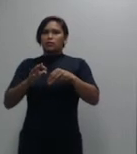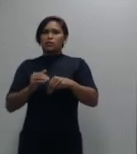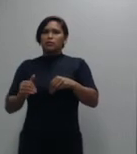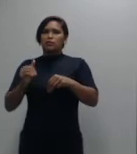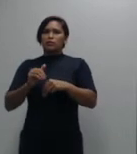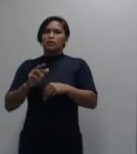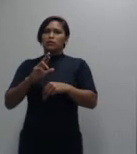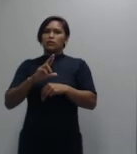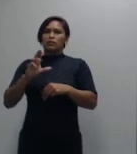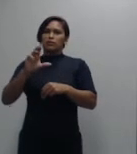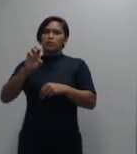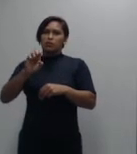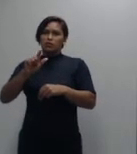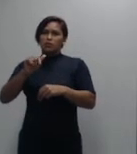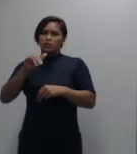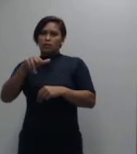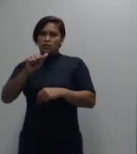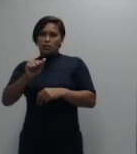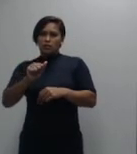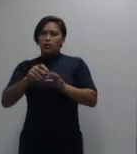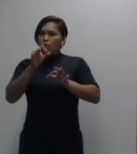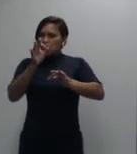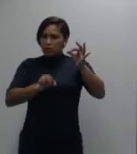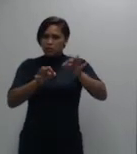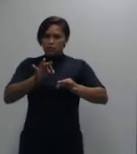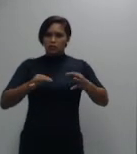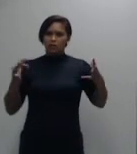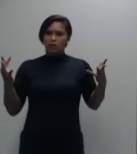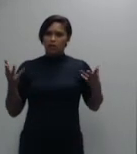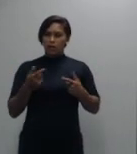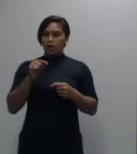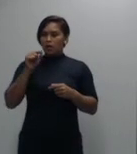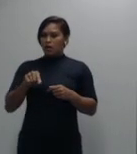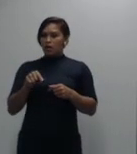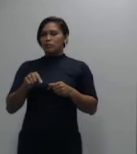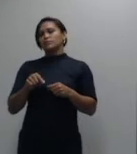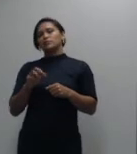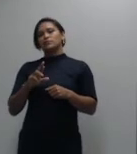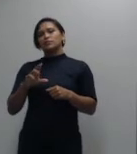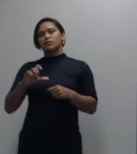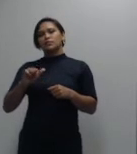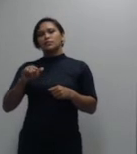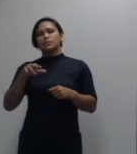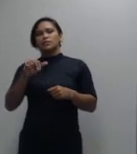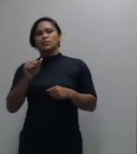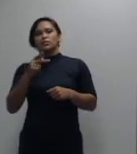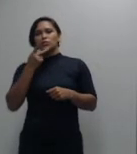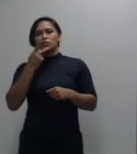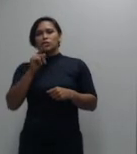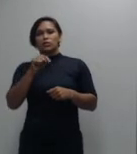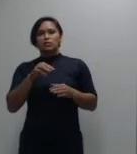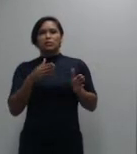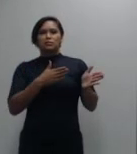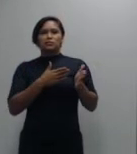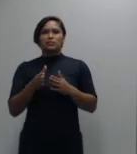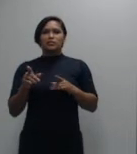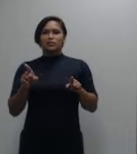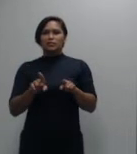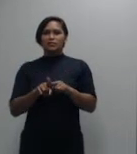Regina Helena um excelente jogador sua excelência podem nesse caso do Mal